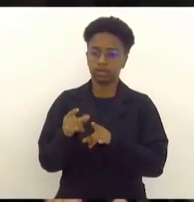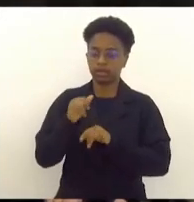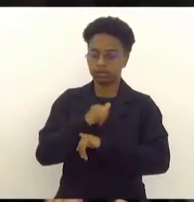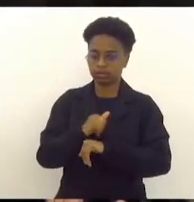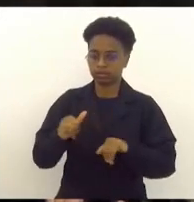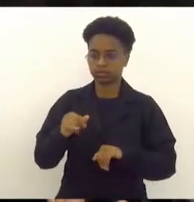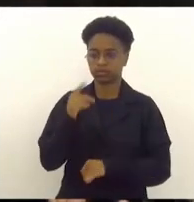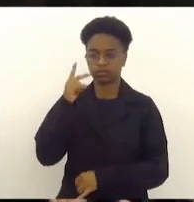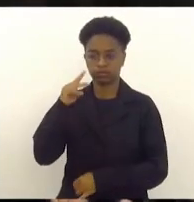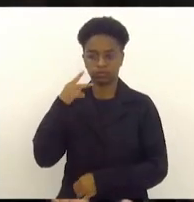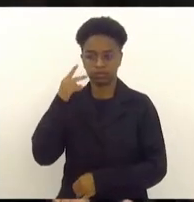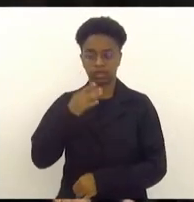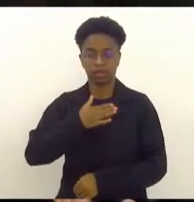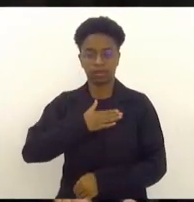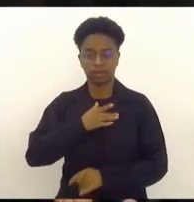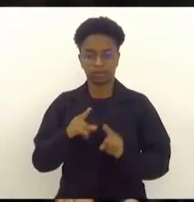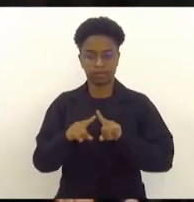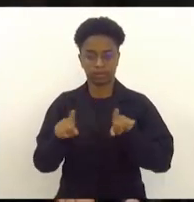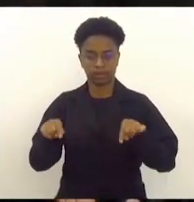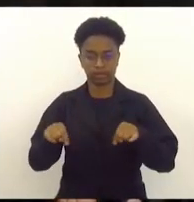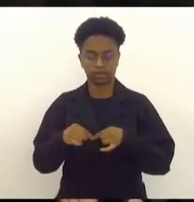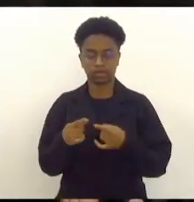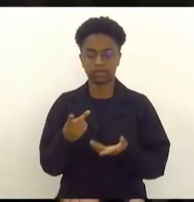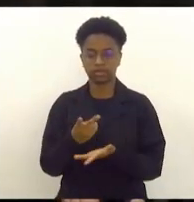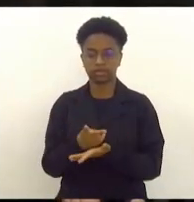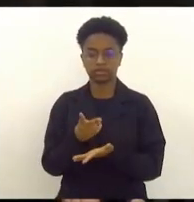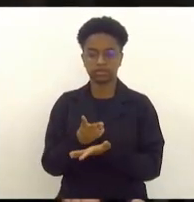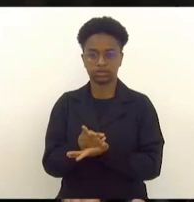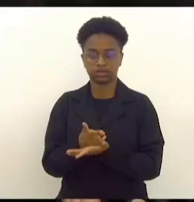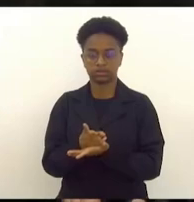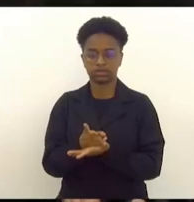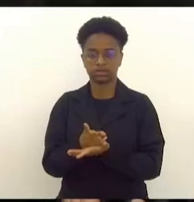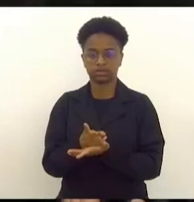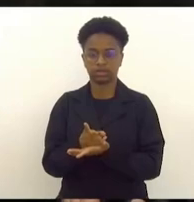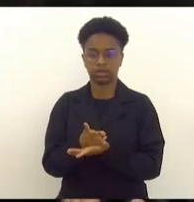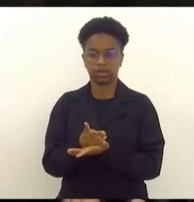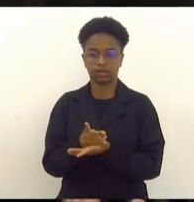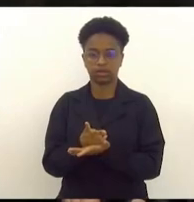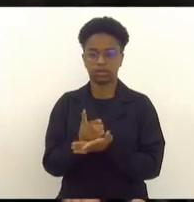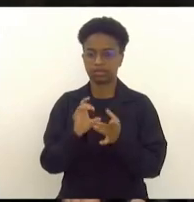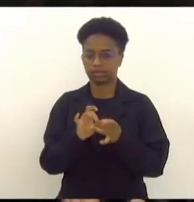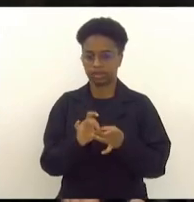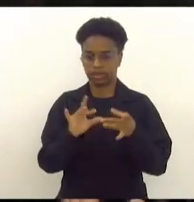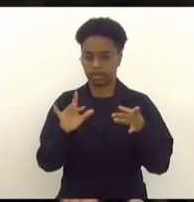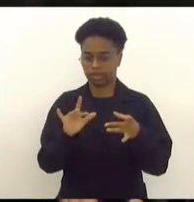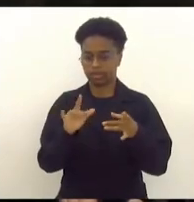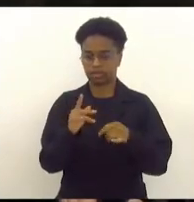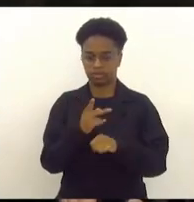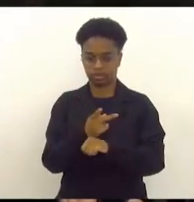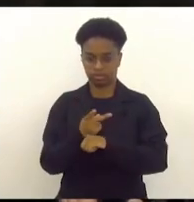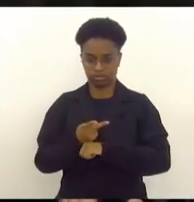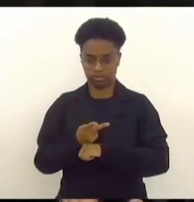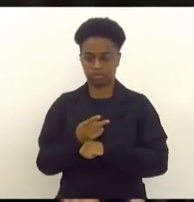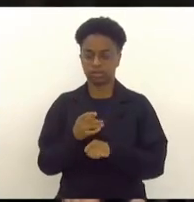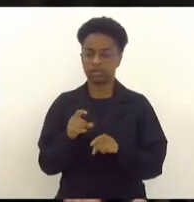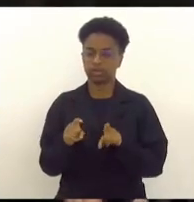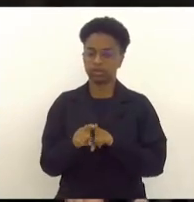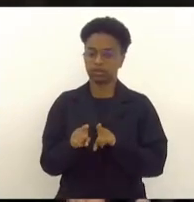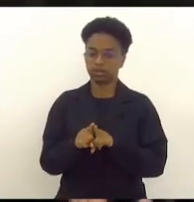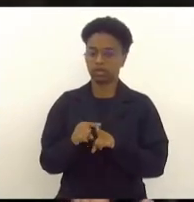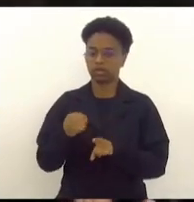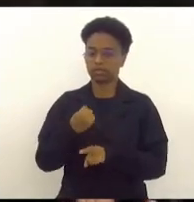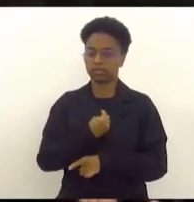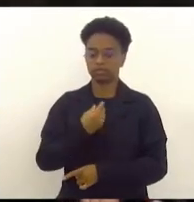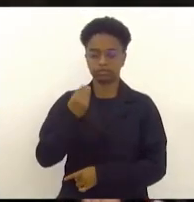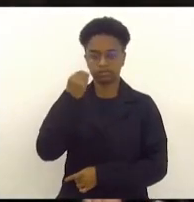desta deputada está sempre como sempre esteve a sua disposição para que nós possamos